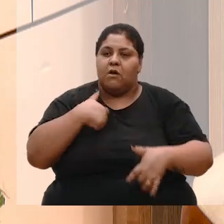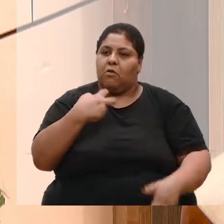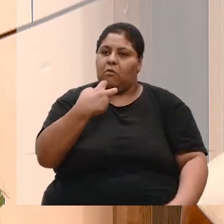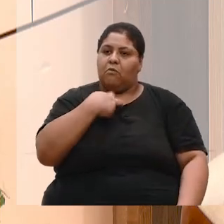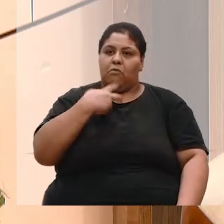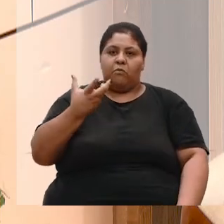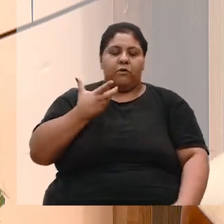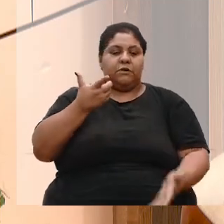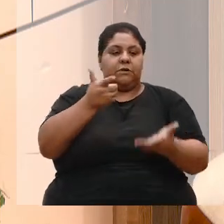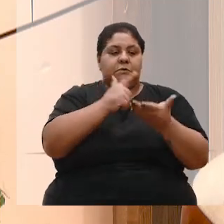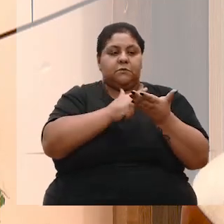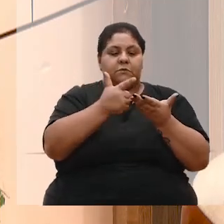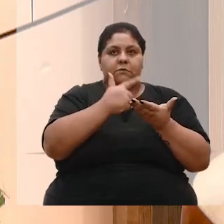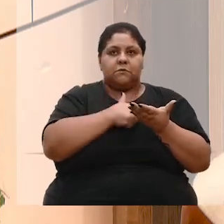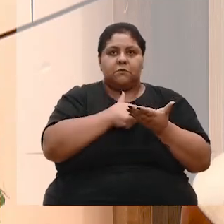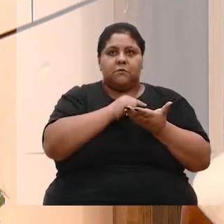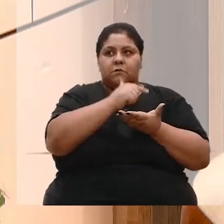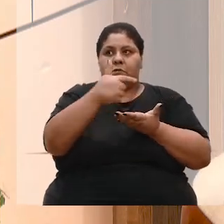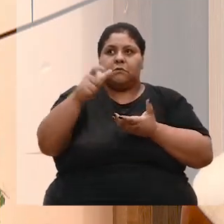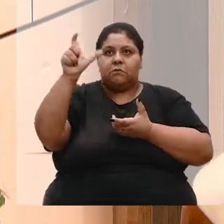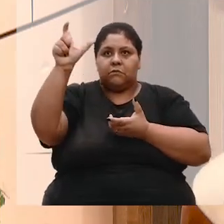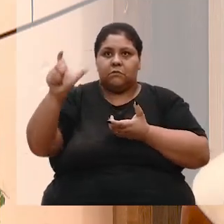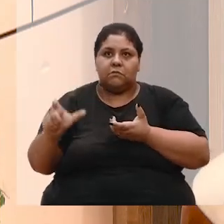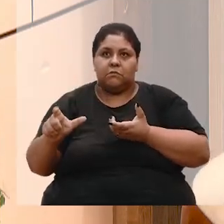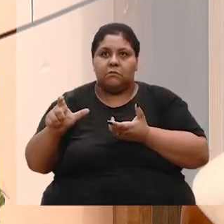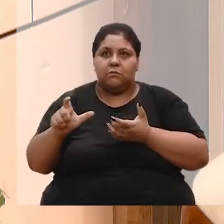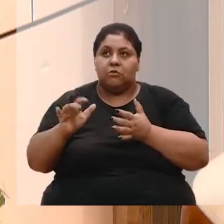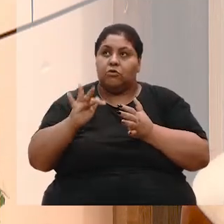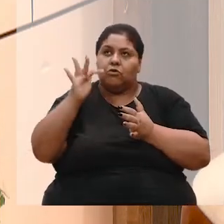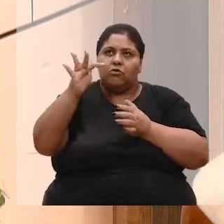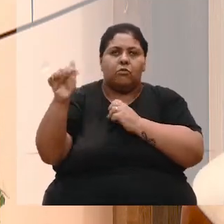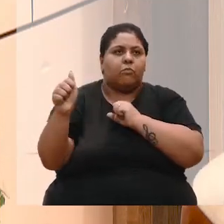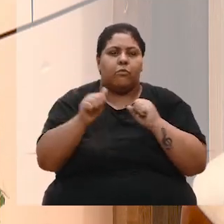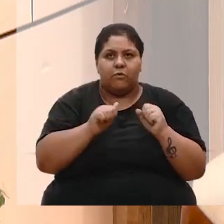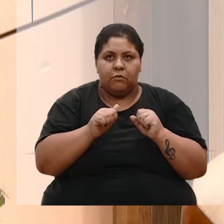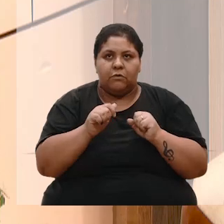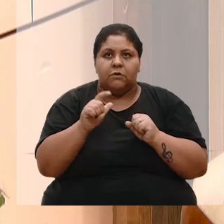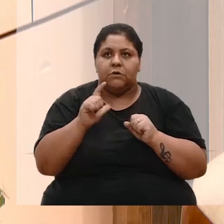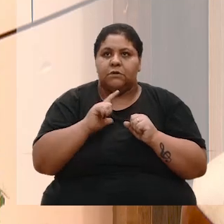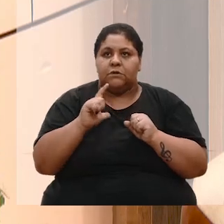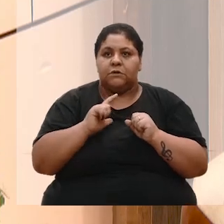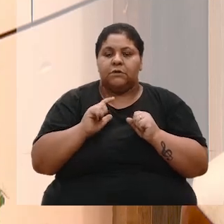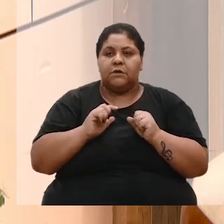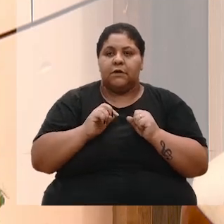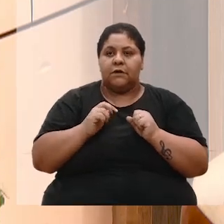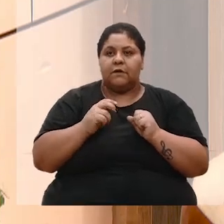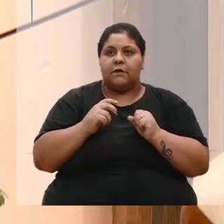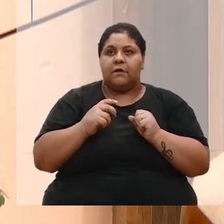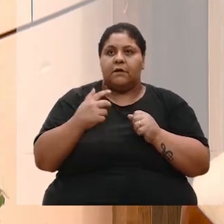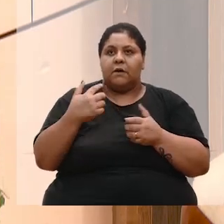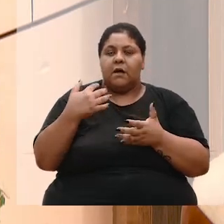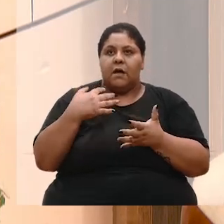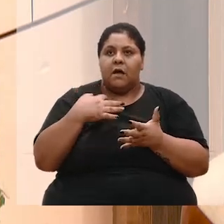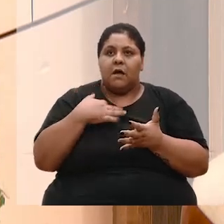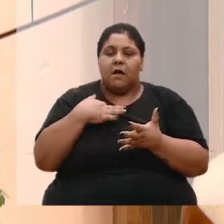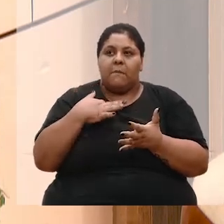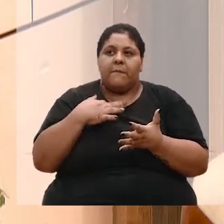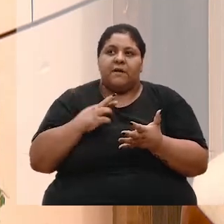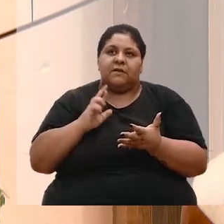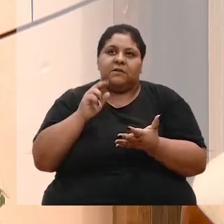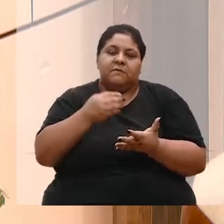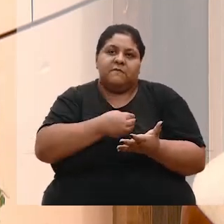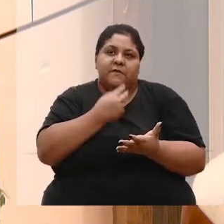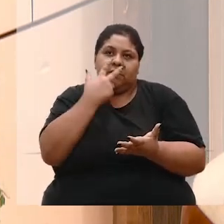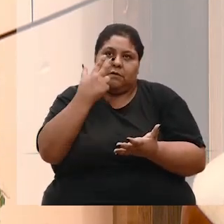um livro que outras pessoas lá no futuro tenham a mesma realidade que eu tive e talvez esse livro naquele